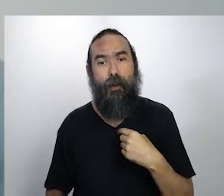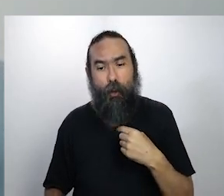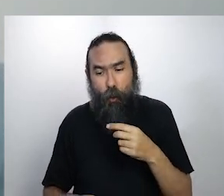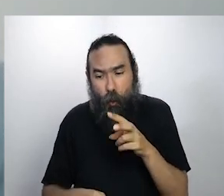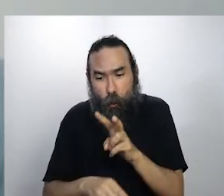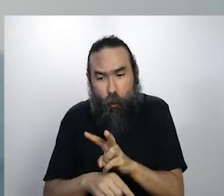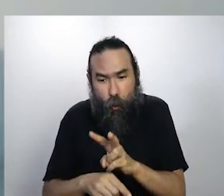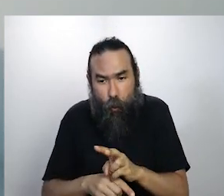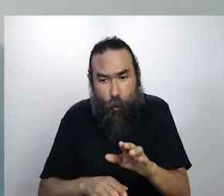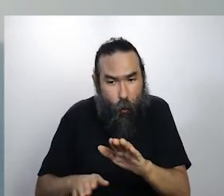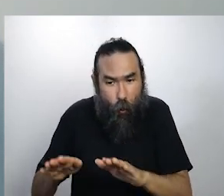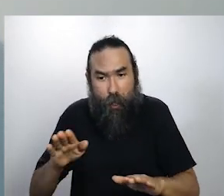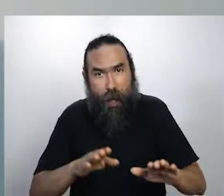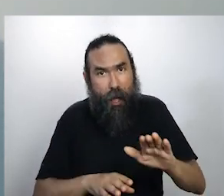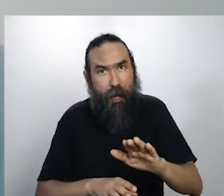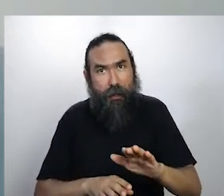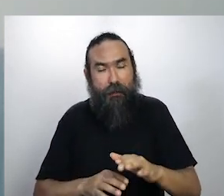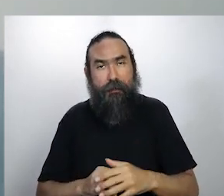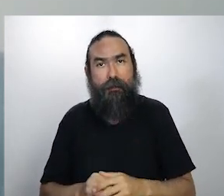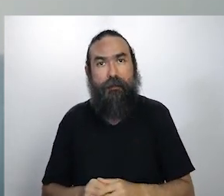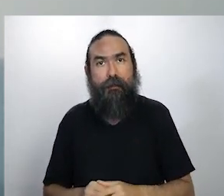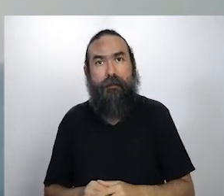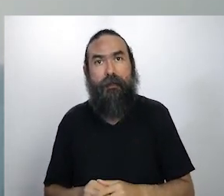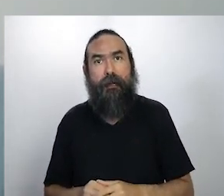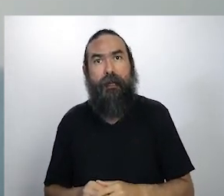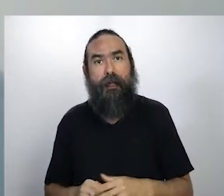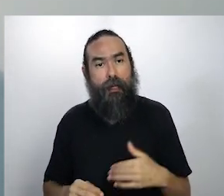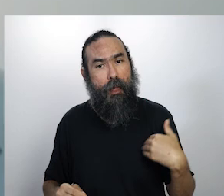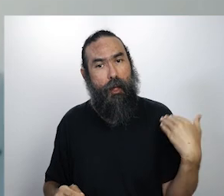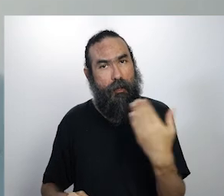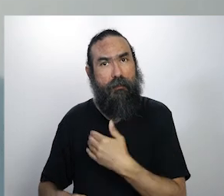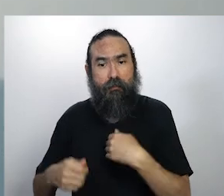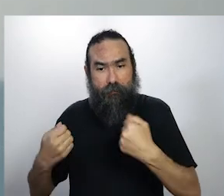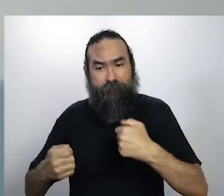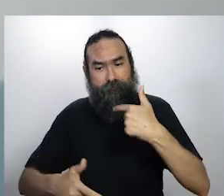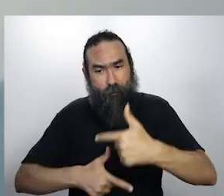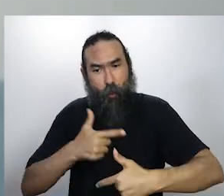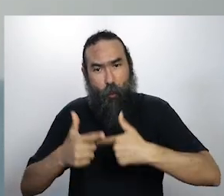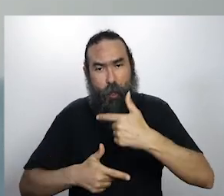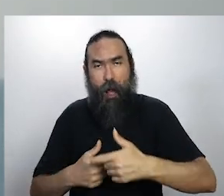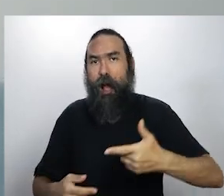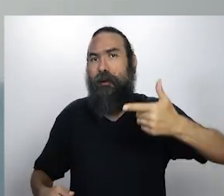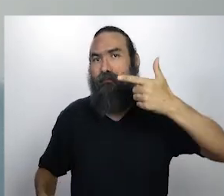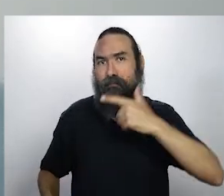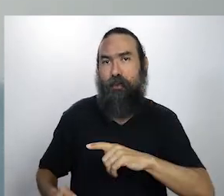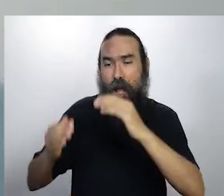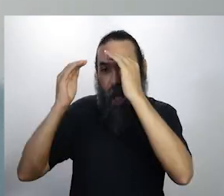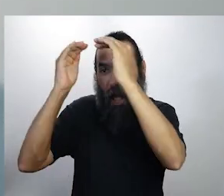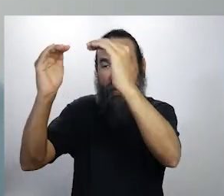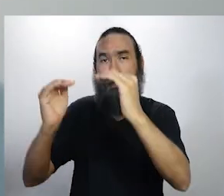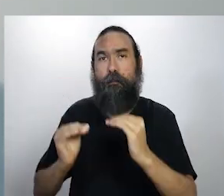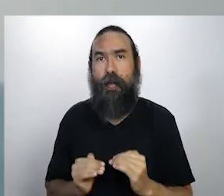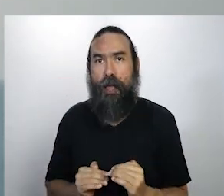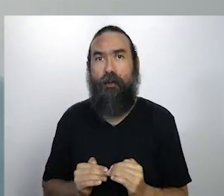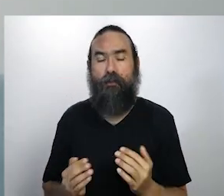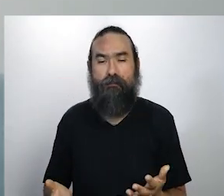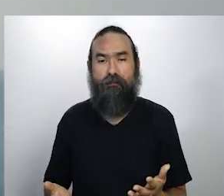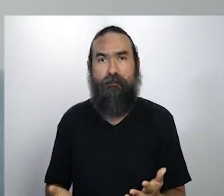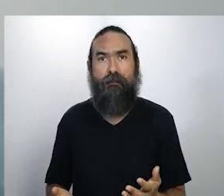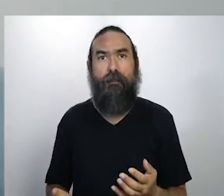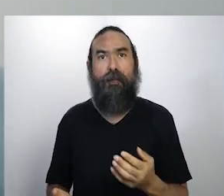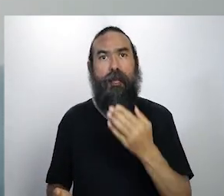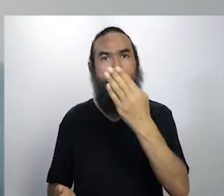não conseguiremos ganhar esse respeito. Então, a Flávia estava falando da articulação que vem sendo feita entre